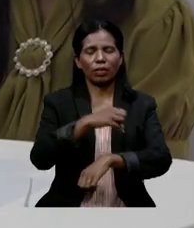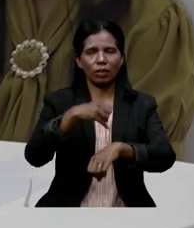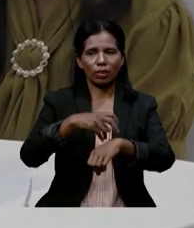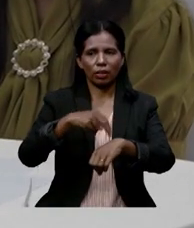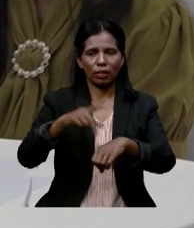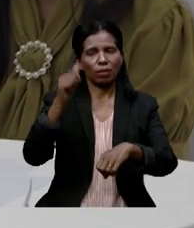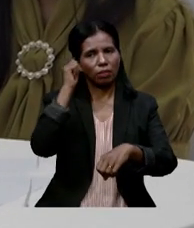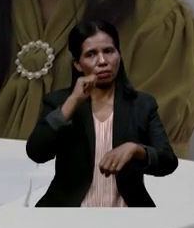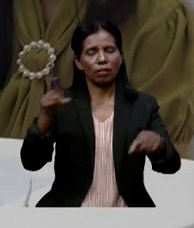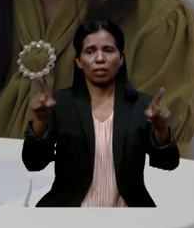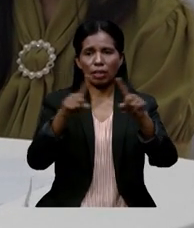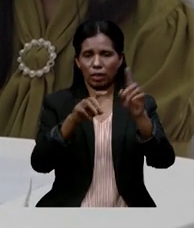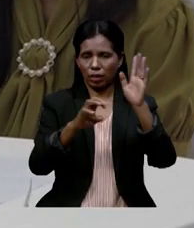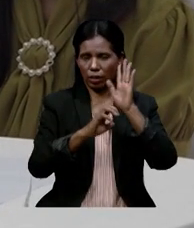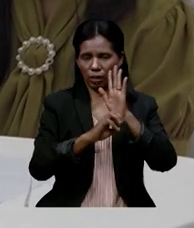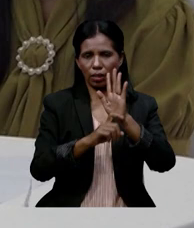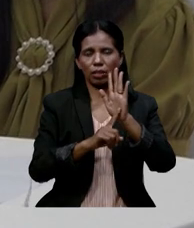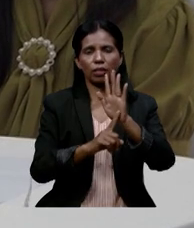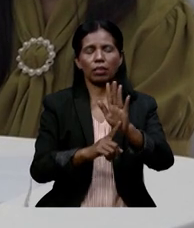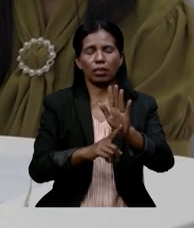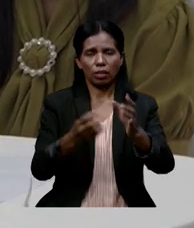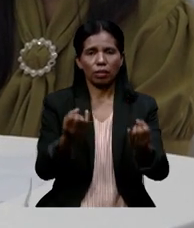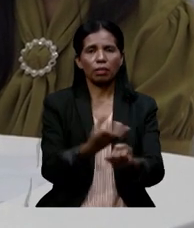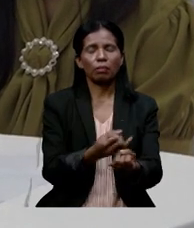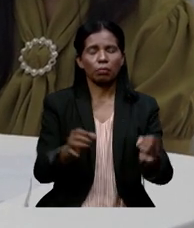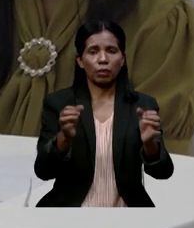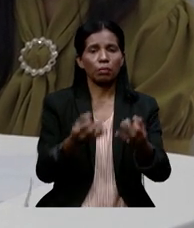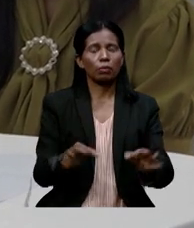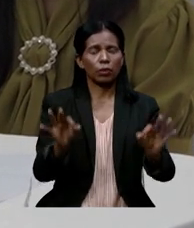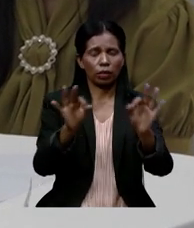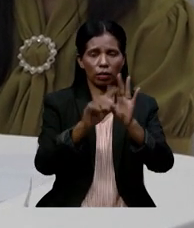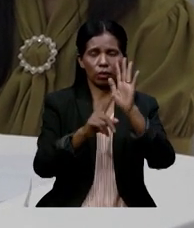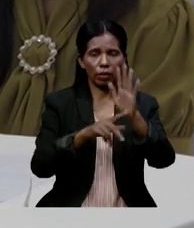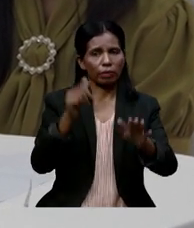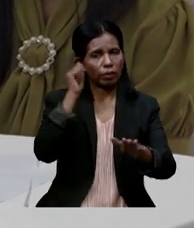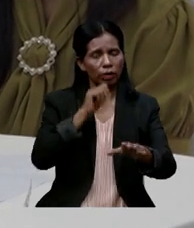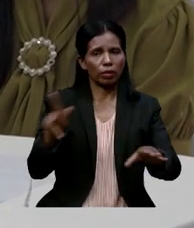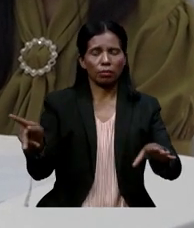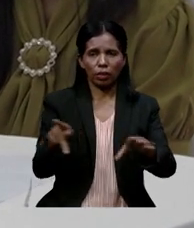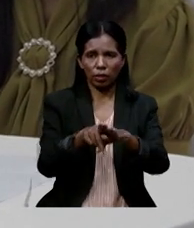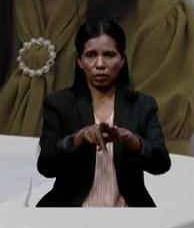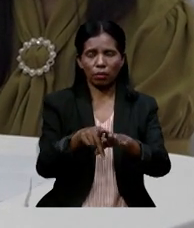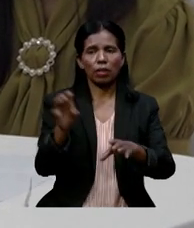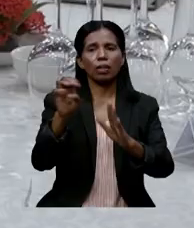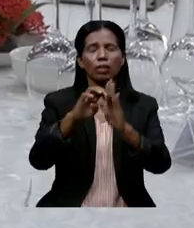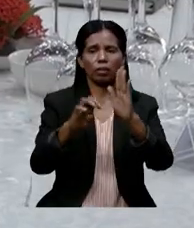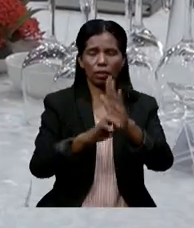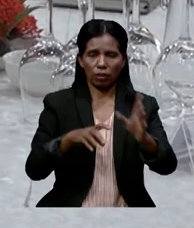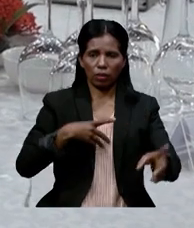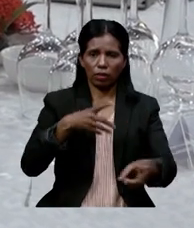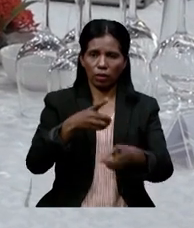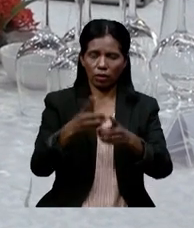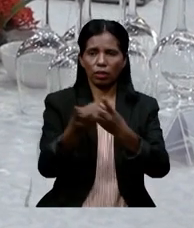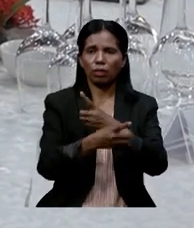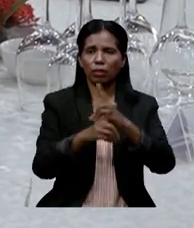sai nudar momento importante onde inspira feto sira nia participação nia Estado de Direito Democrático. No